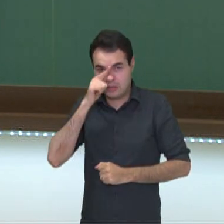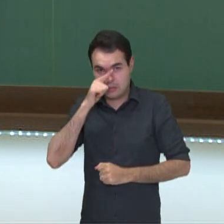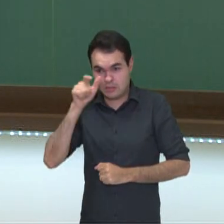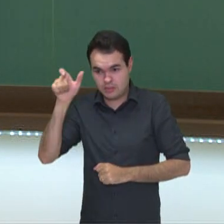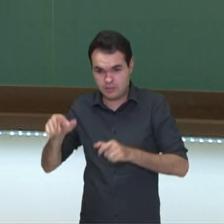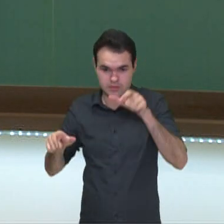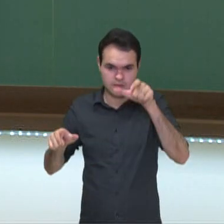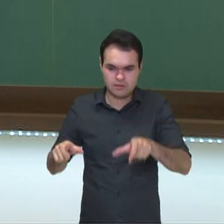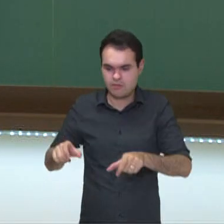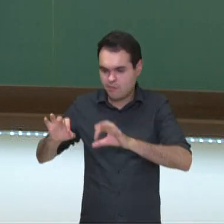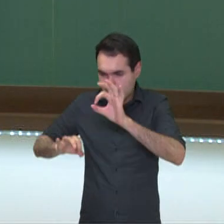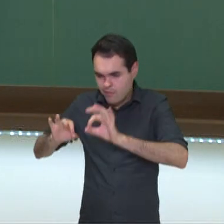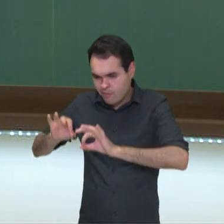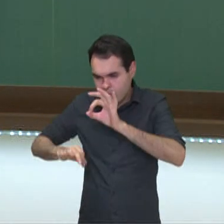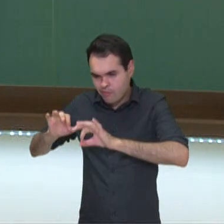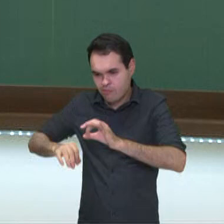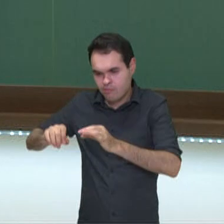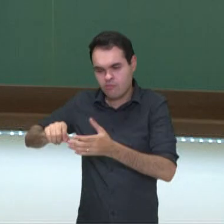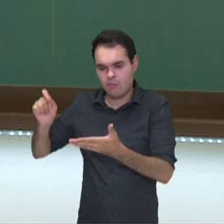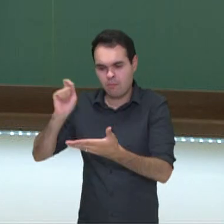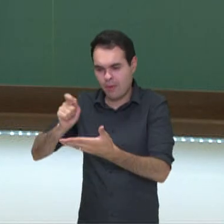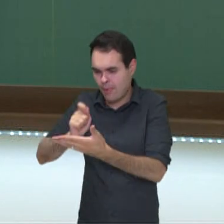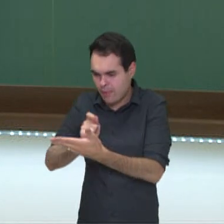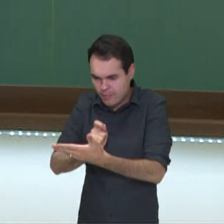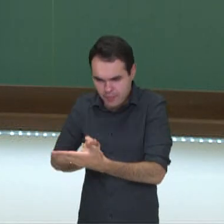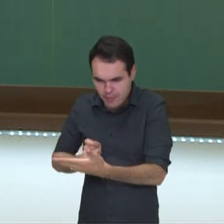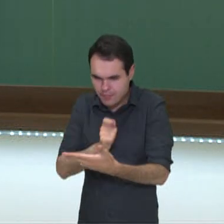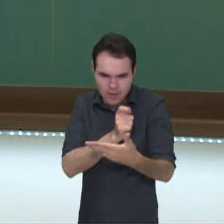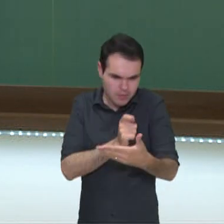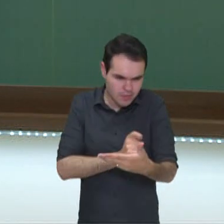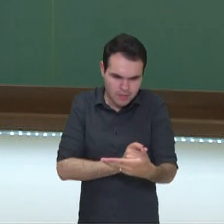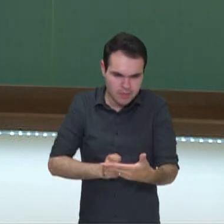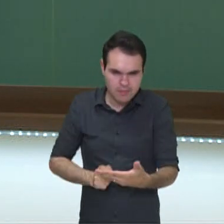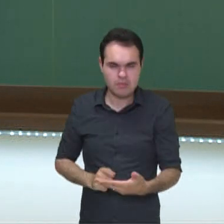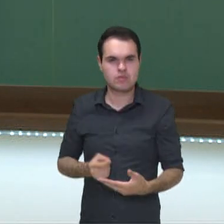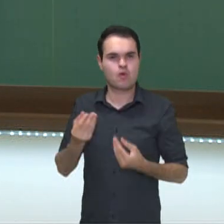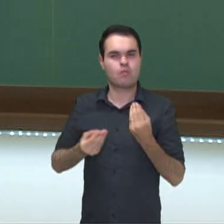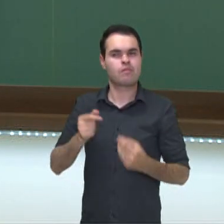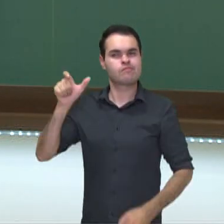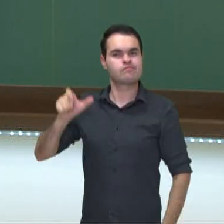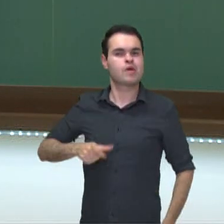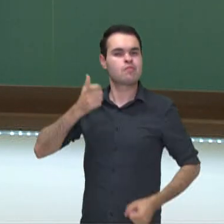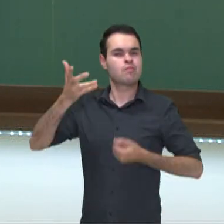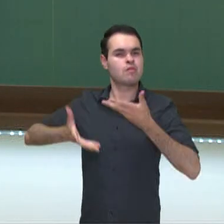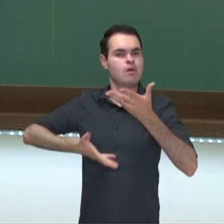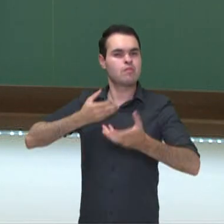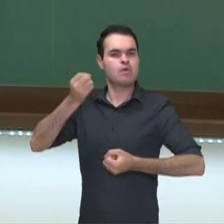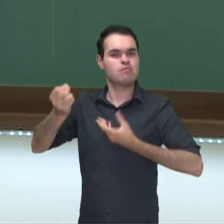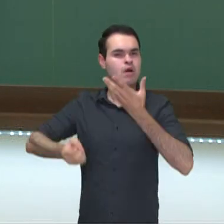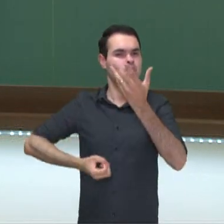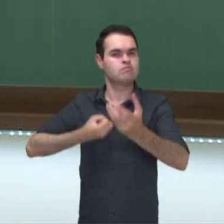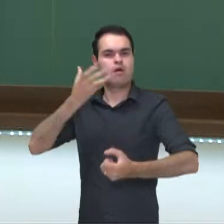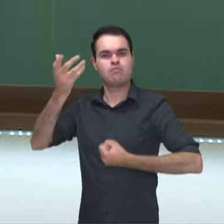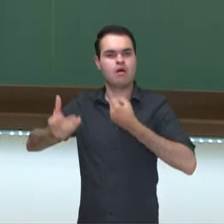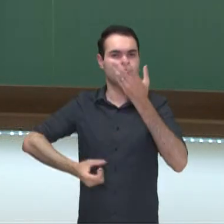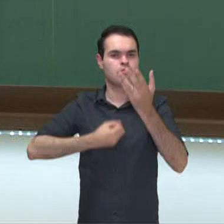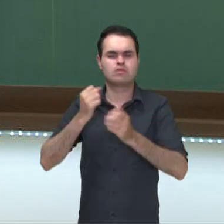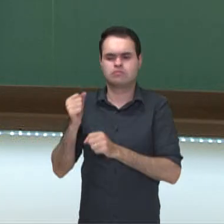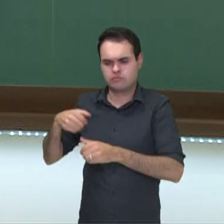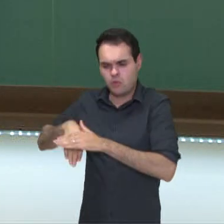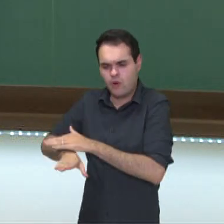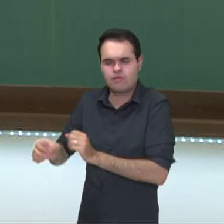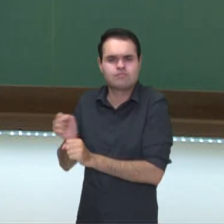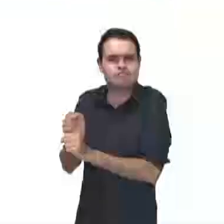manual de retórica que ficou guardado, esquecido por muitos e muitos anos, tá? Mas na